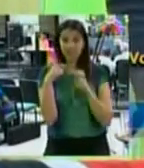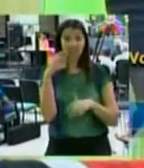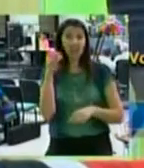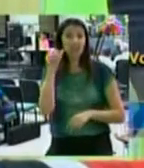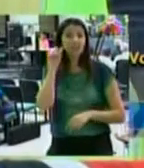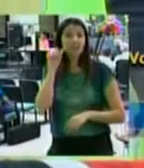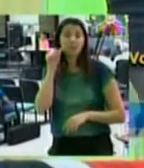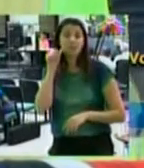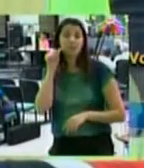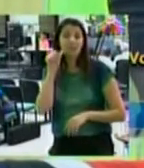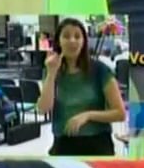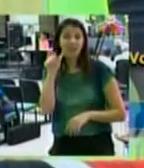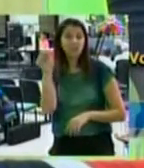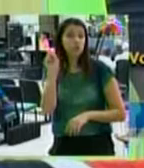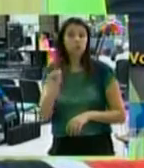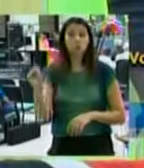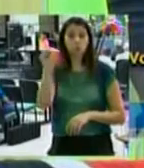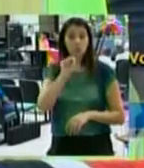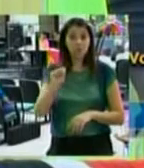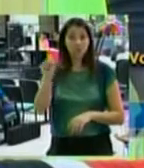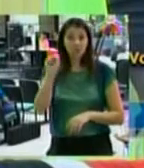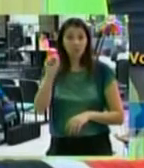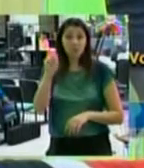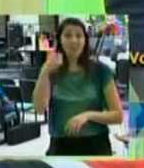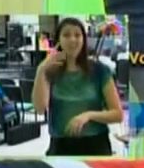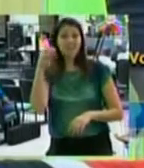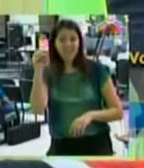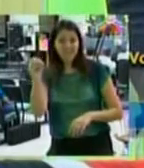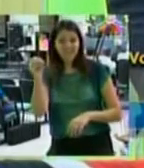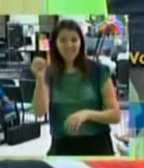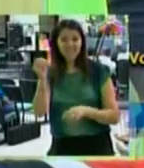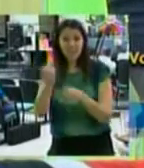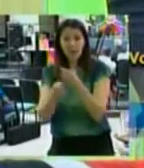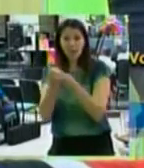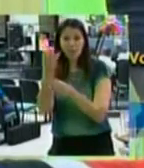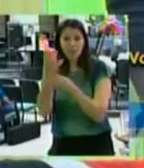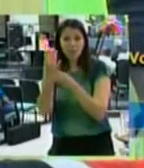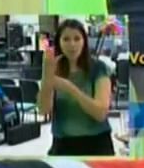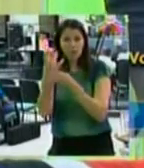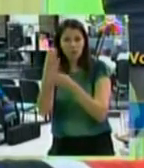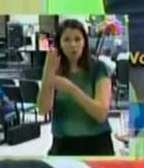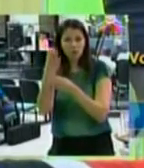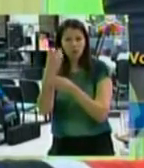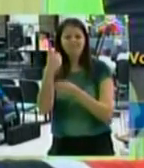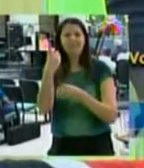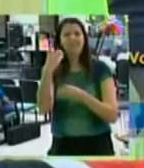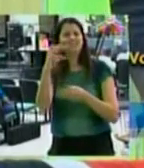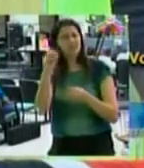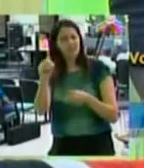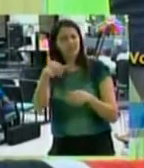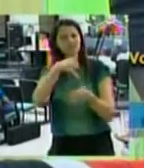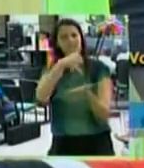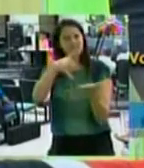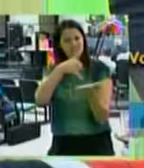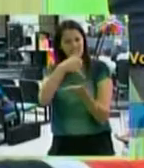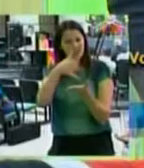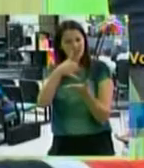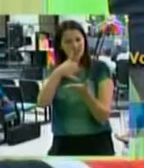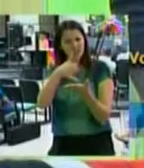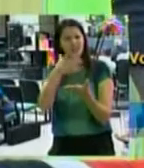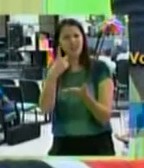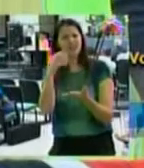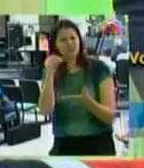10 mulheres, 10 virgens, 10 candeias, 10 azeites, 10 cansadas, tosquenejando